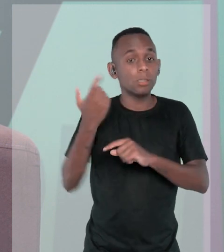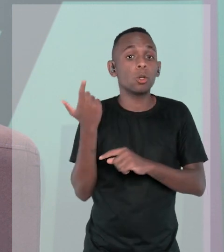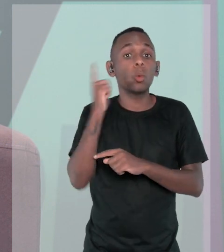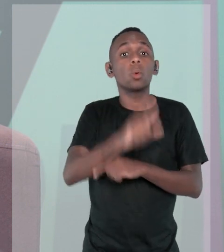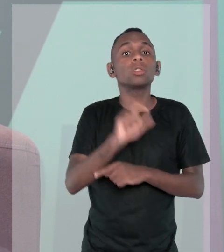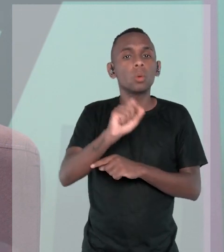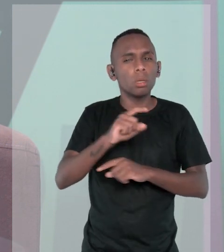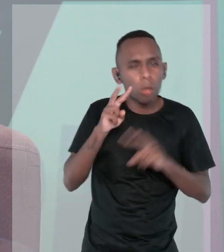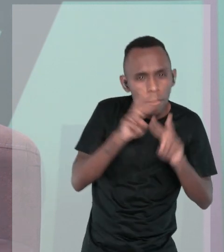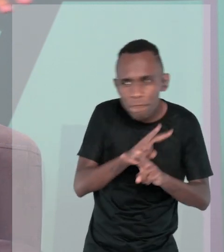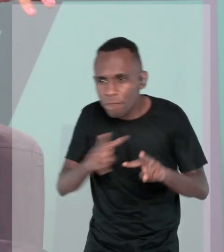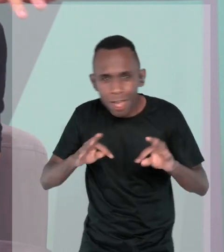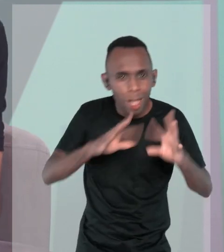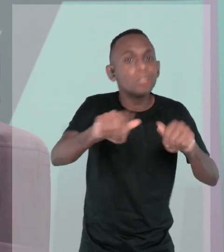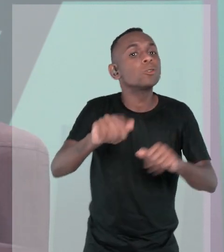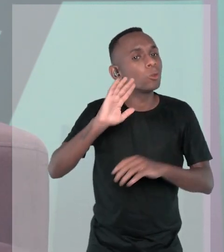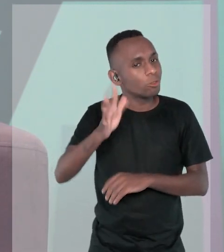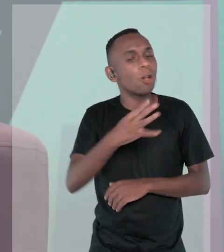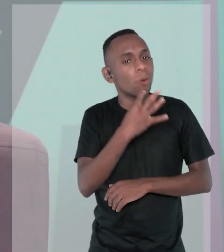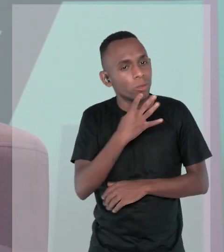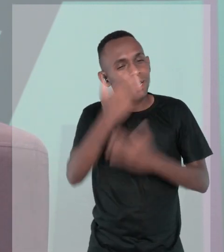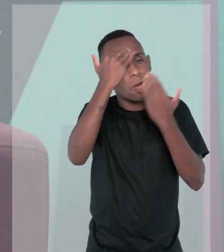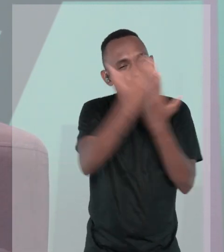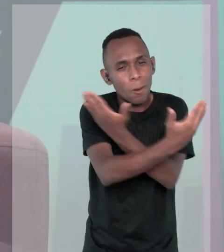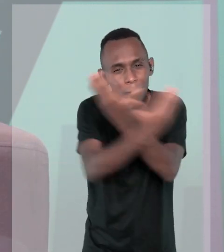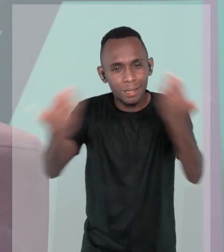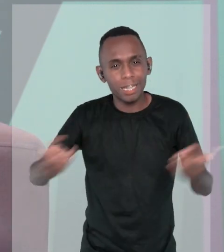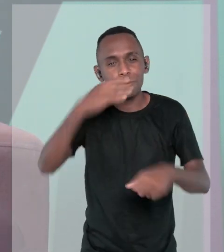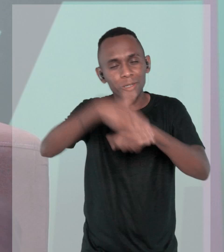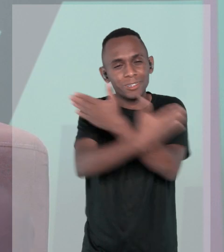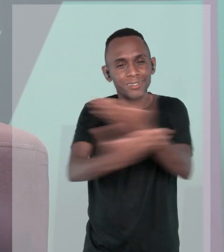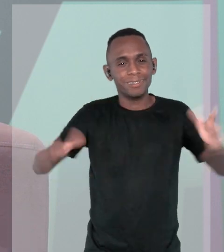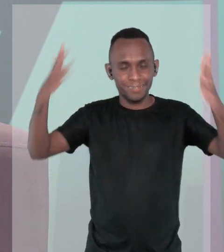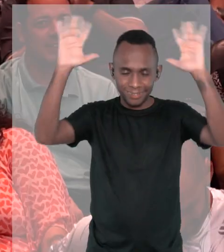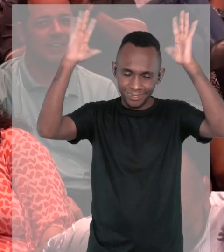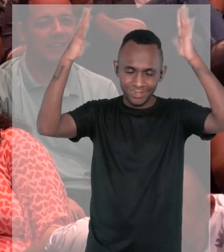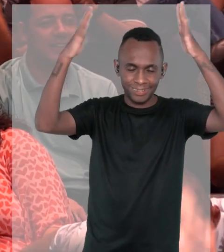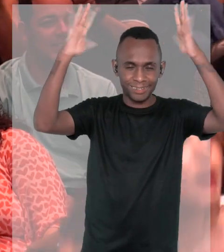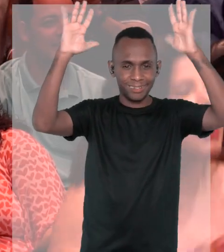acho que eu consegui mapear todo mundo aqui que eu já vi, que eu conheço. Muito obrigado, gente. Boa noite.